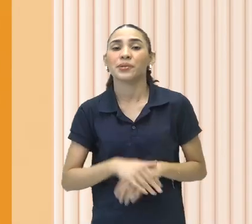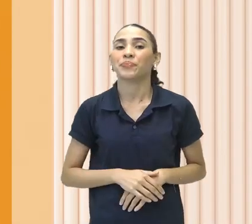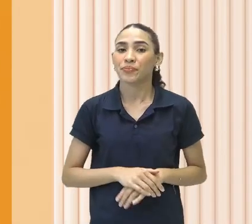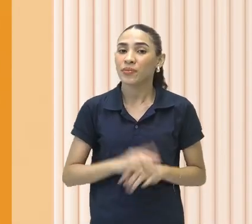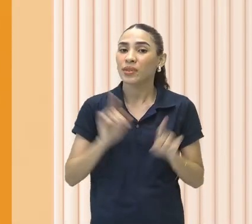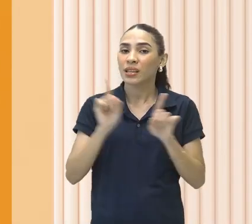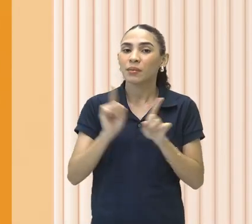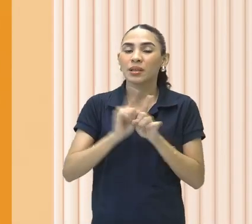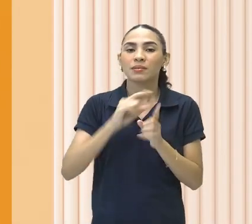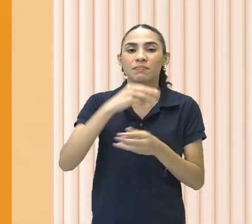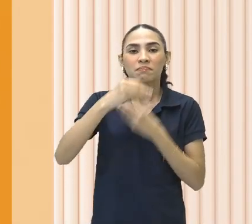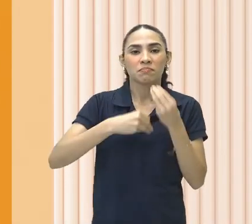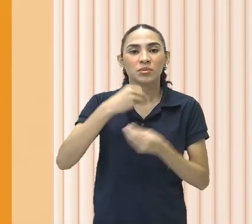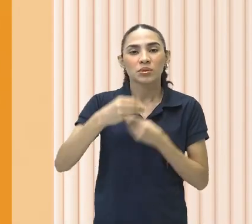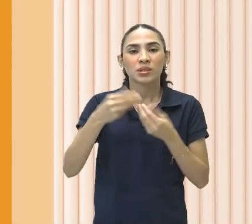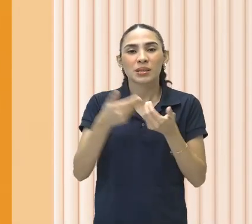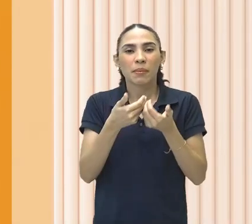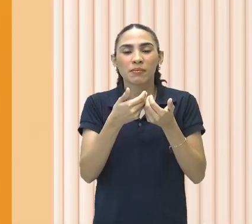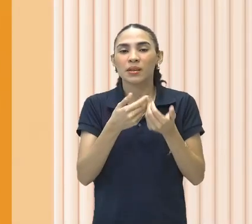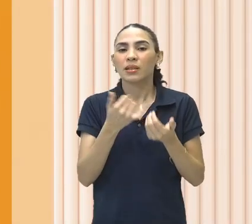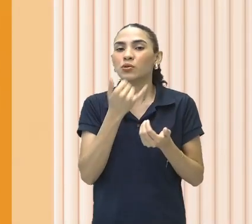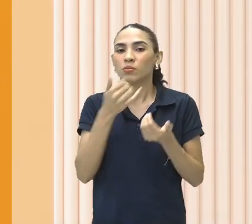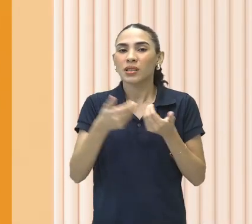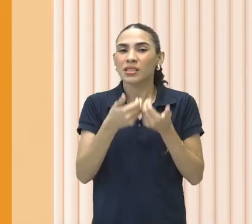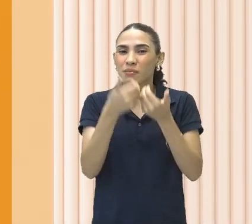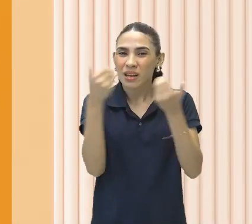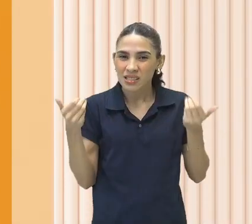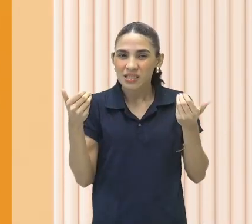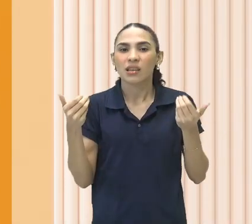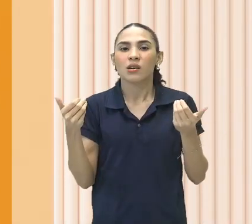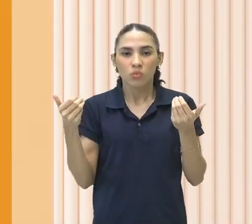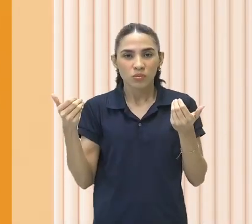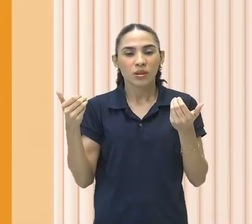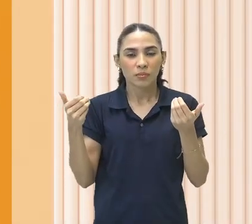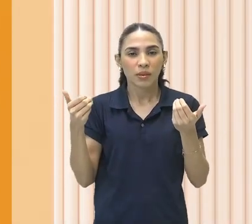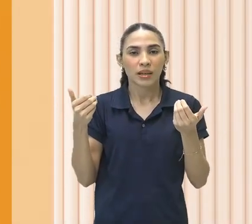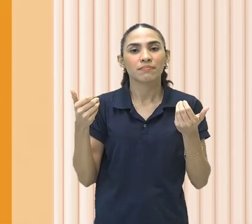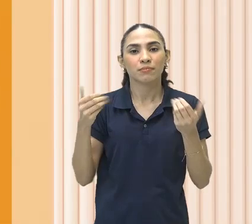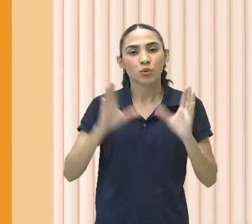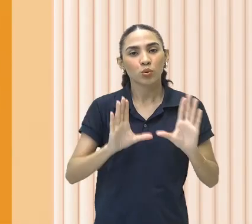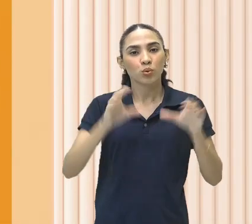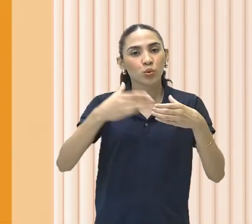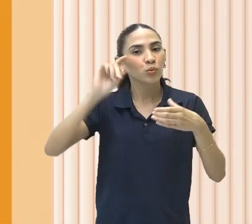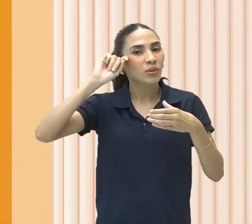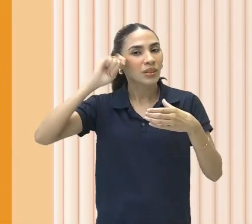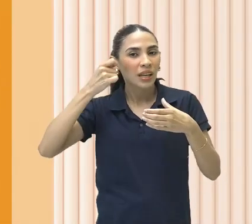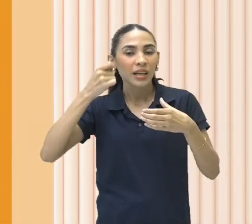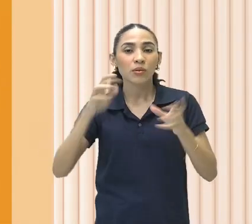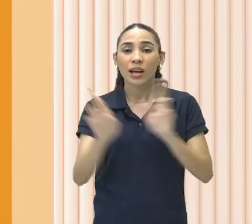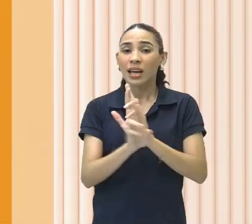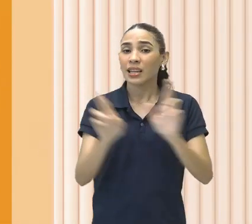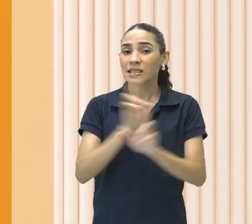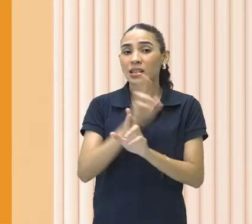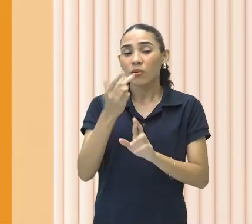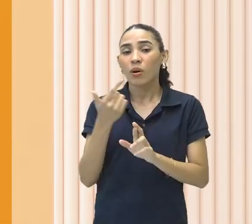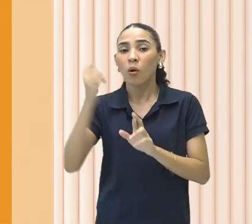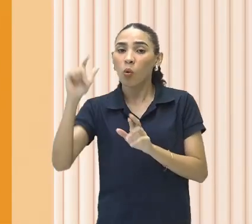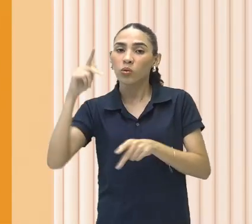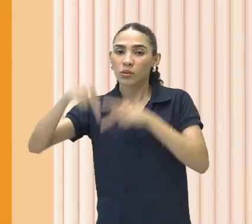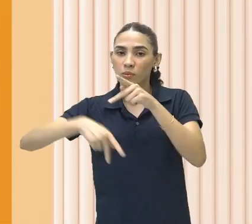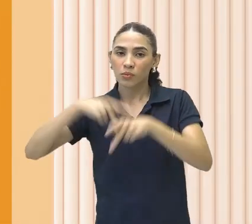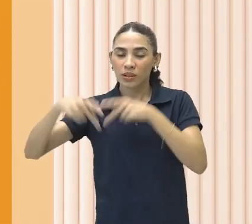da segregação. O que é segregação? É separação desses afrodescendentes em relação ao restante da